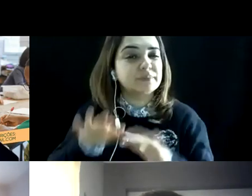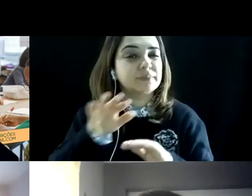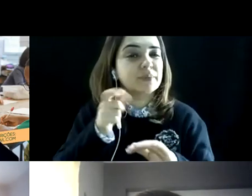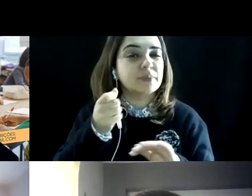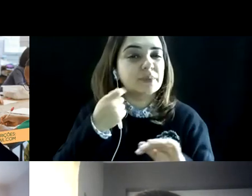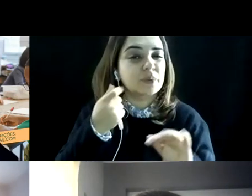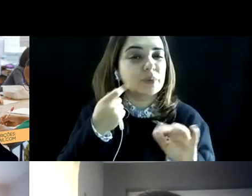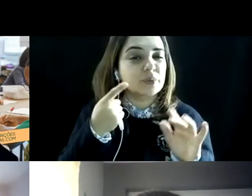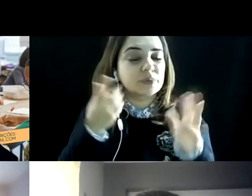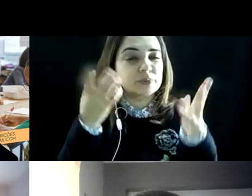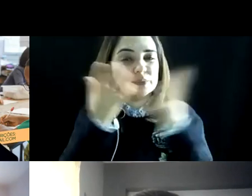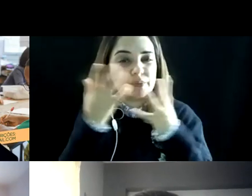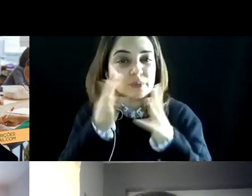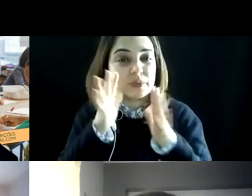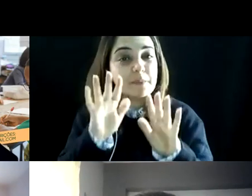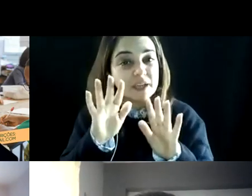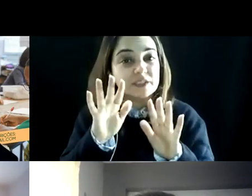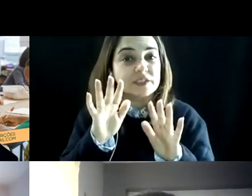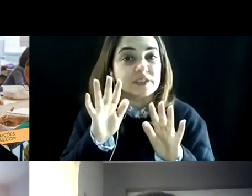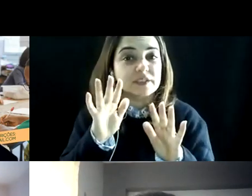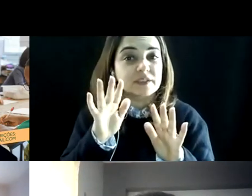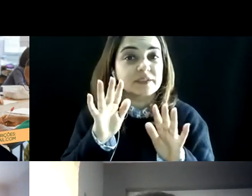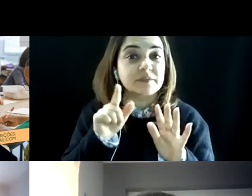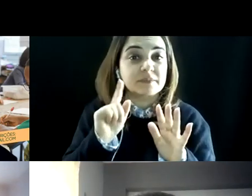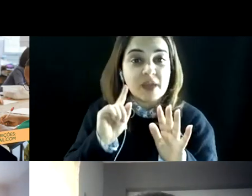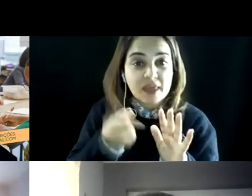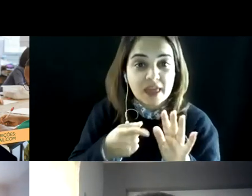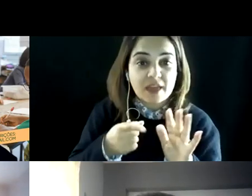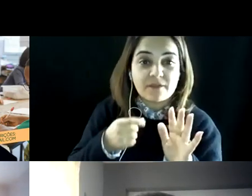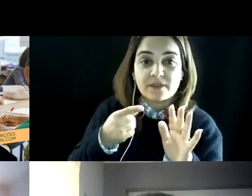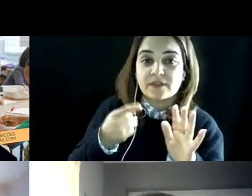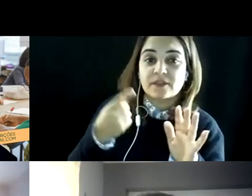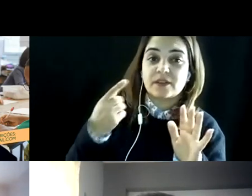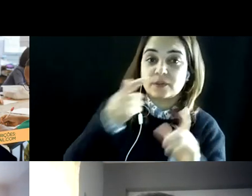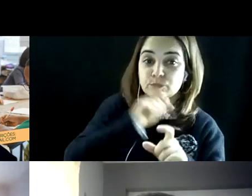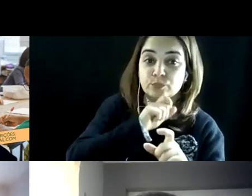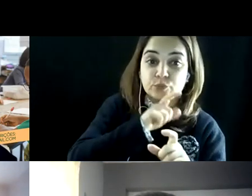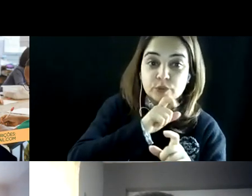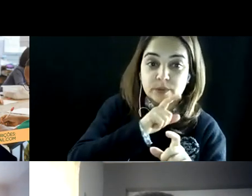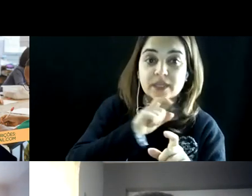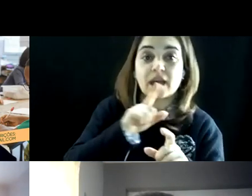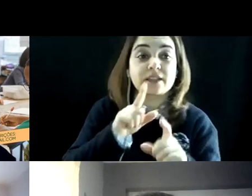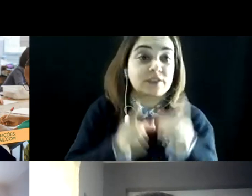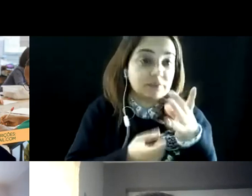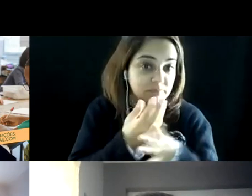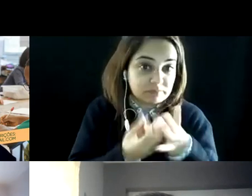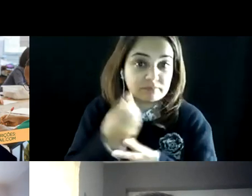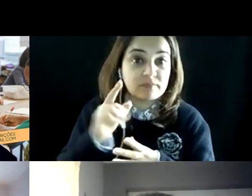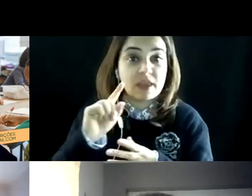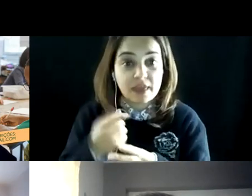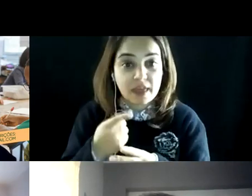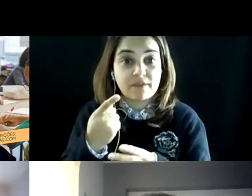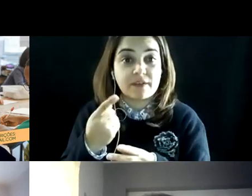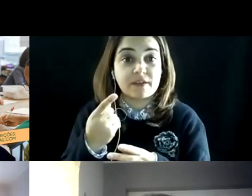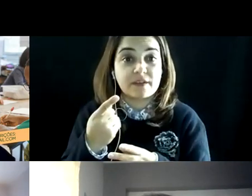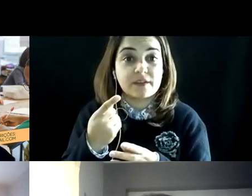que nasce de algo institucional e também das possibilidades que há. Portanto, eu